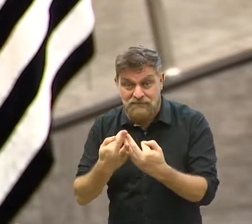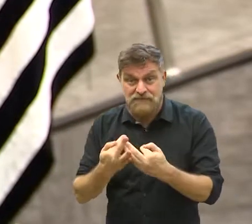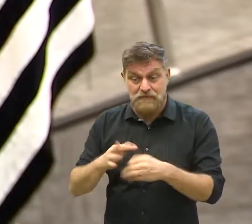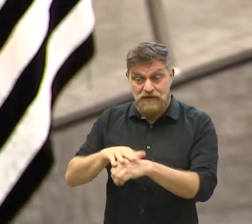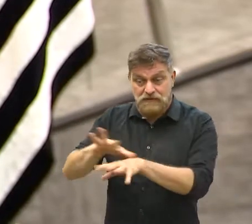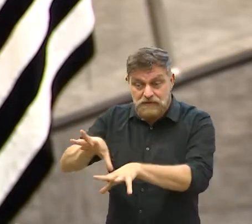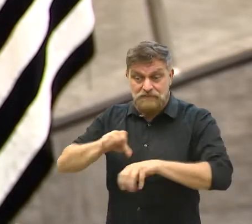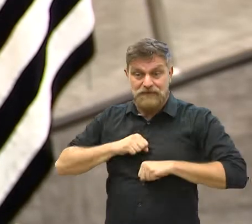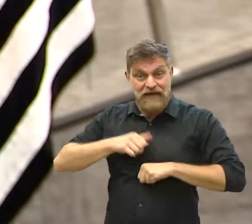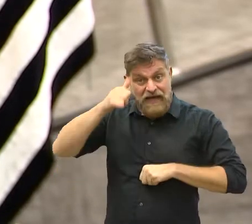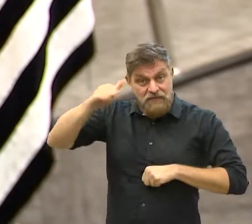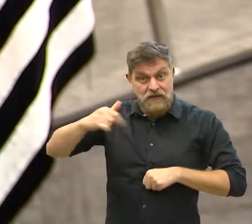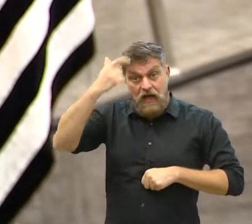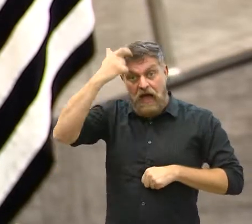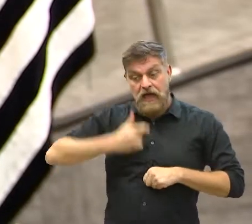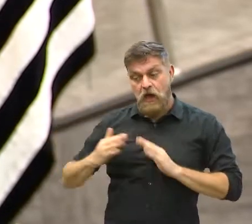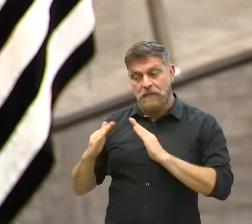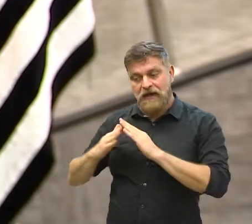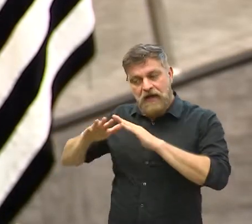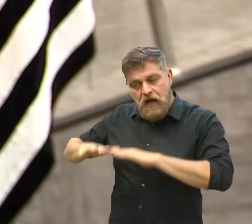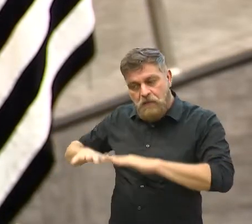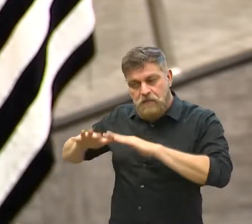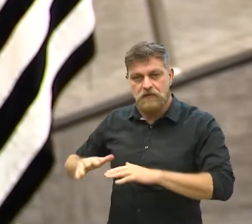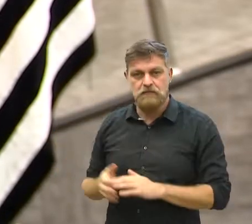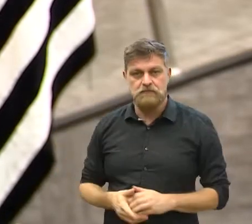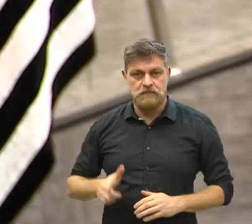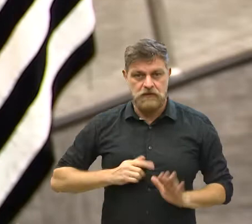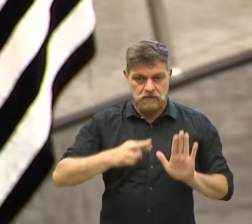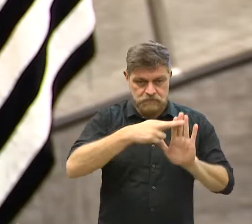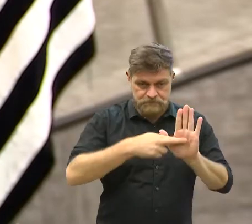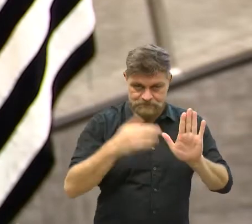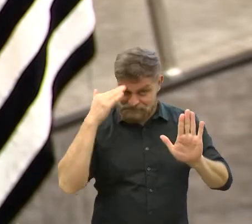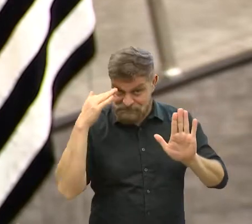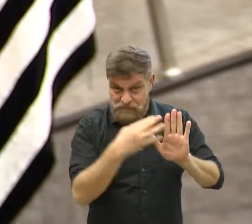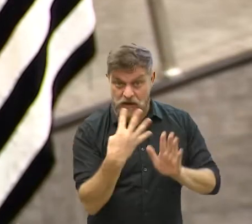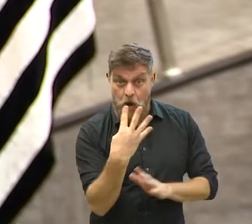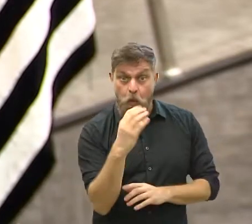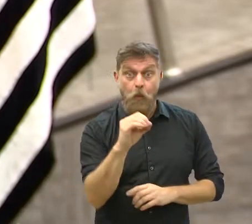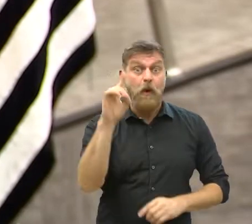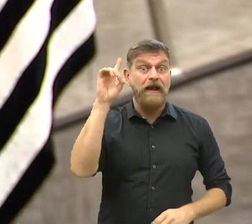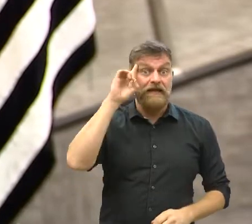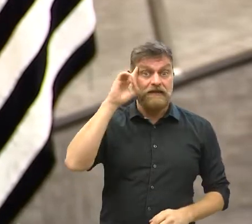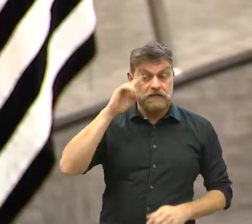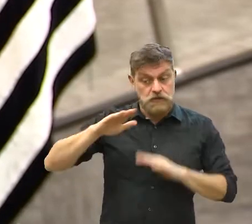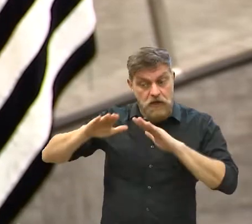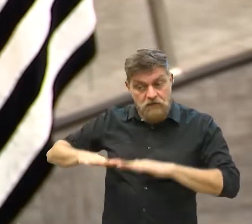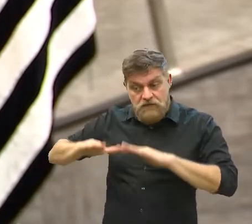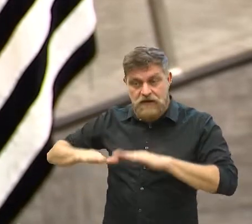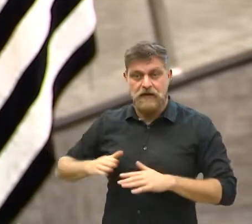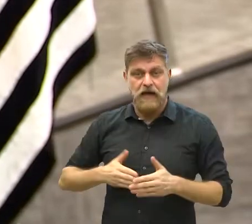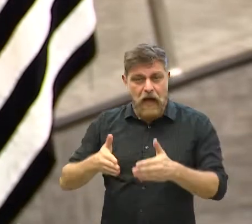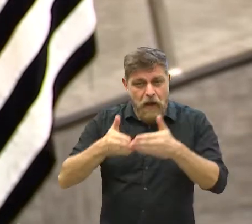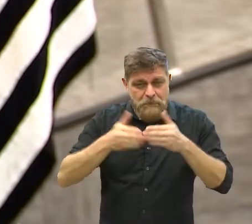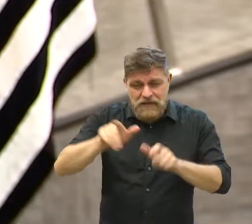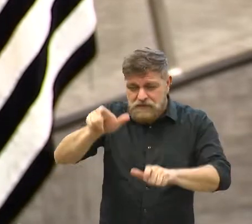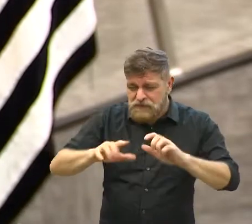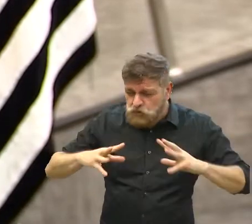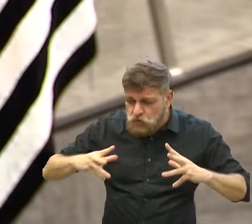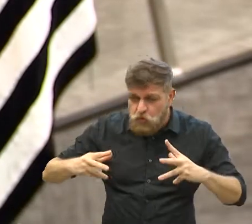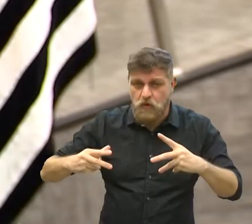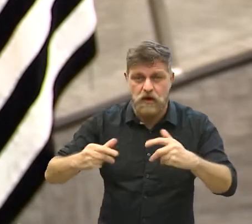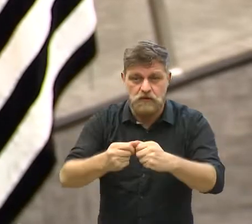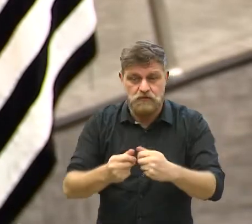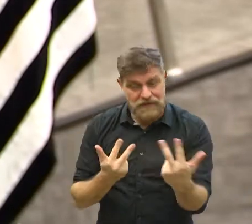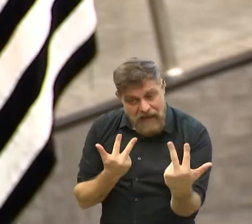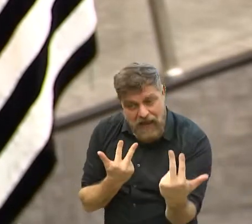fique doente. Eu já estou na minha casa, respeitando, vou ficar os 40 dias na minha casa. Eu peço para todos os munícipes de Campinas